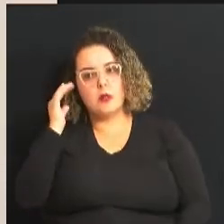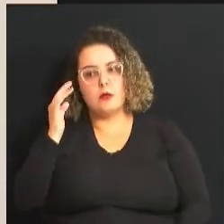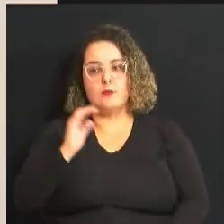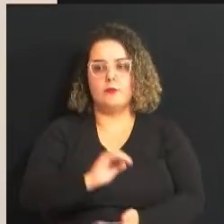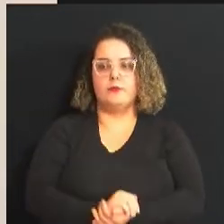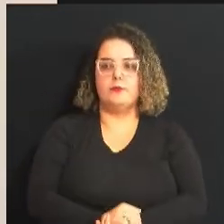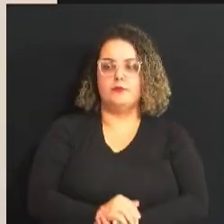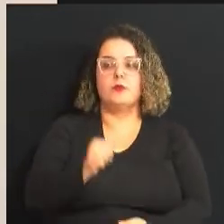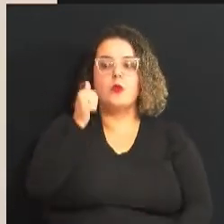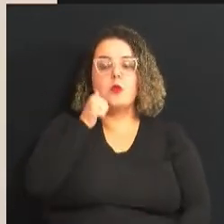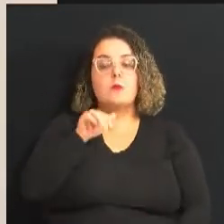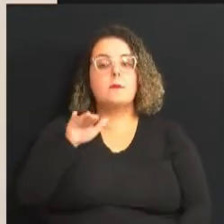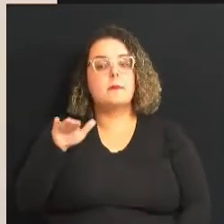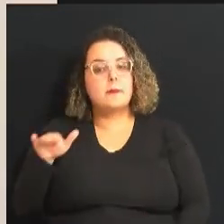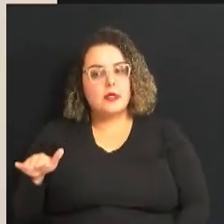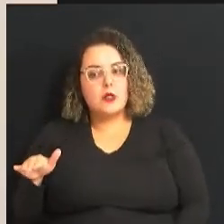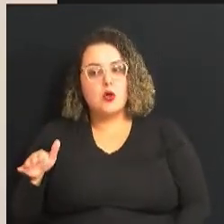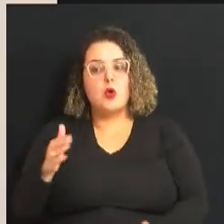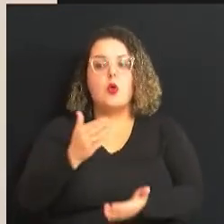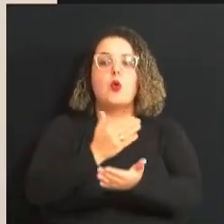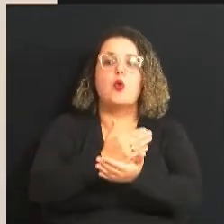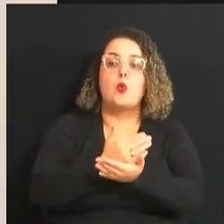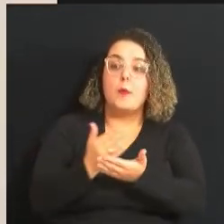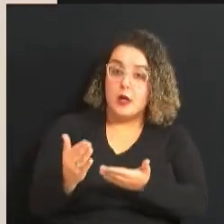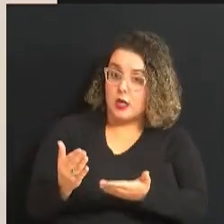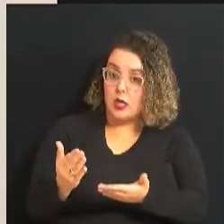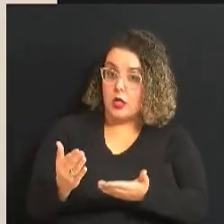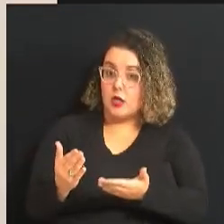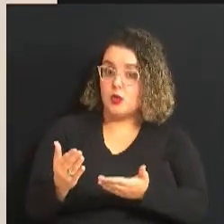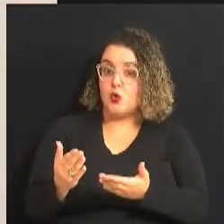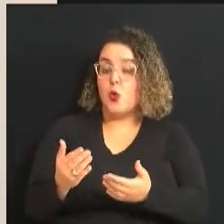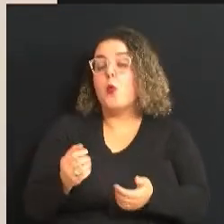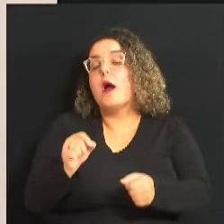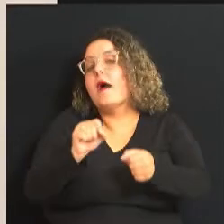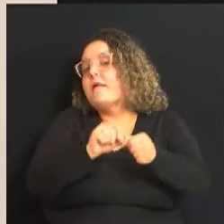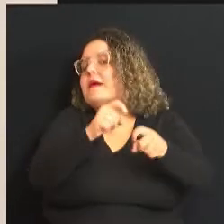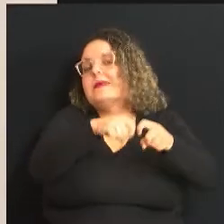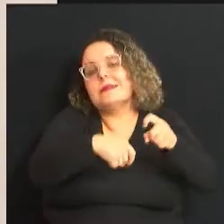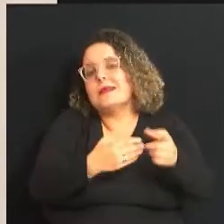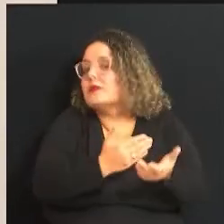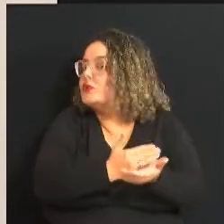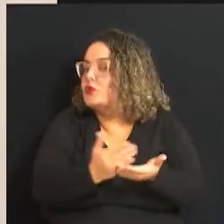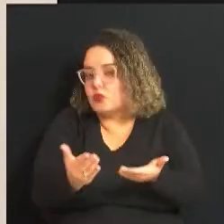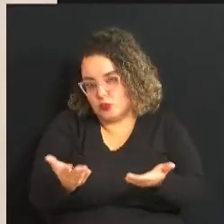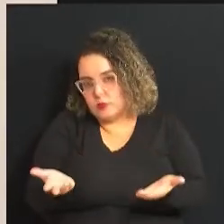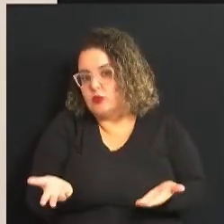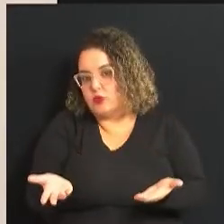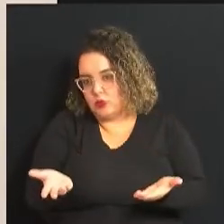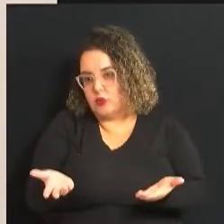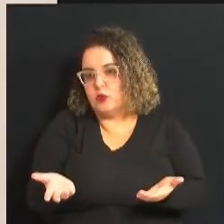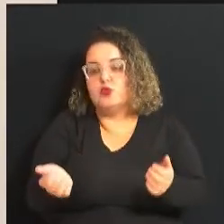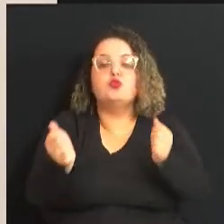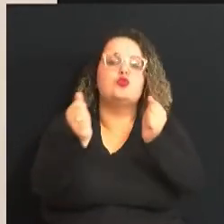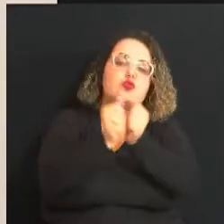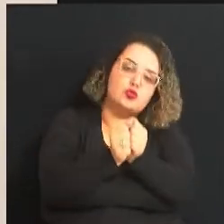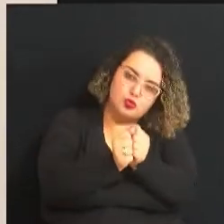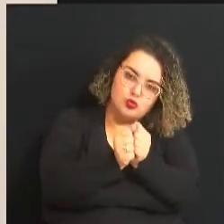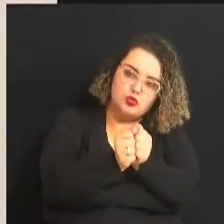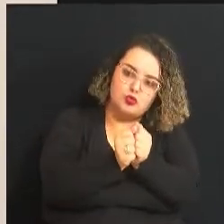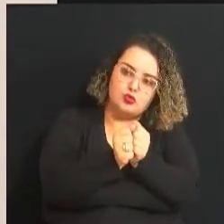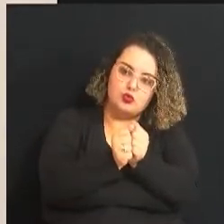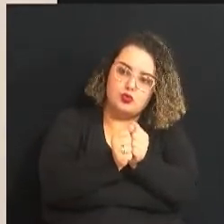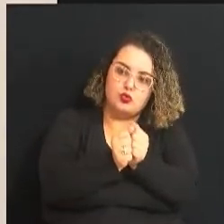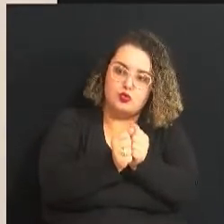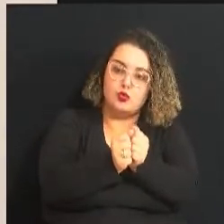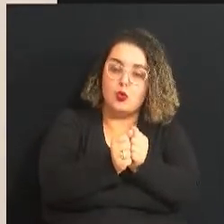bem novinha que começou agora a sua vida sexual, e junto praticamente com a vida